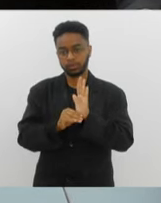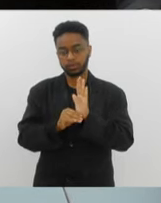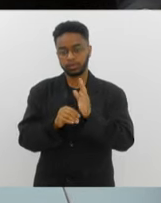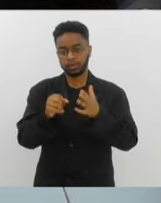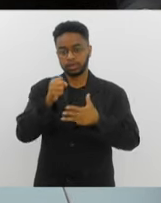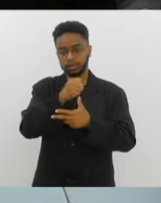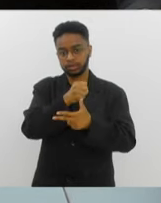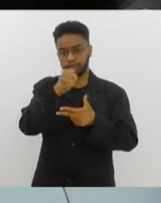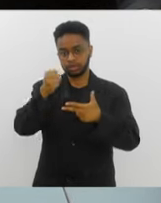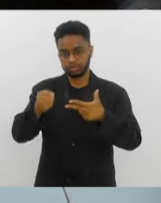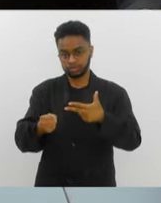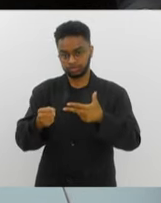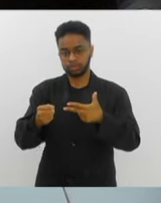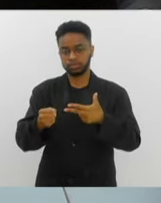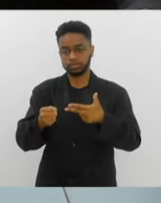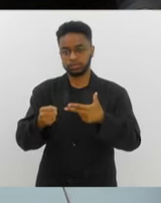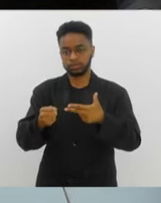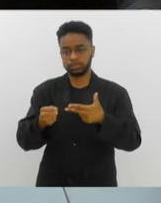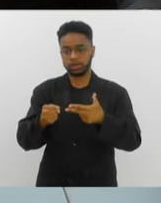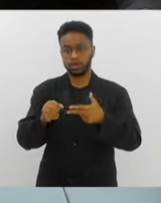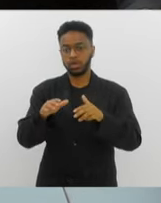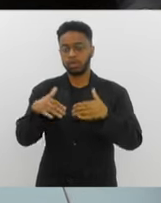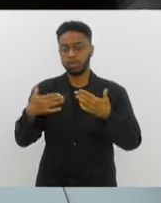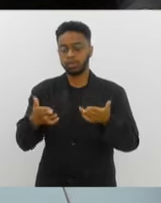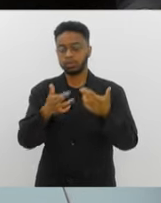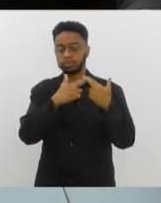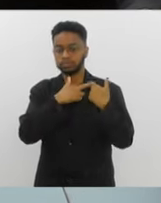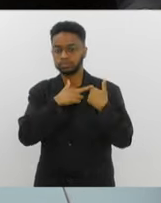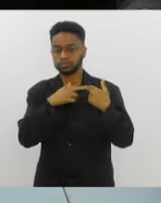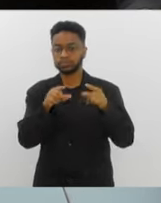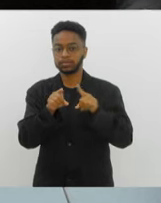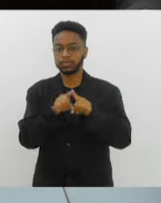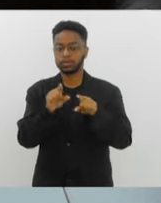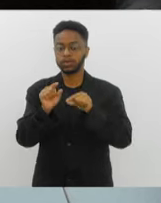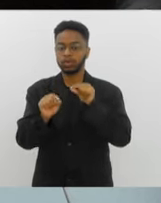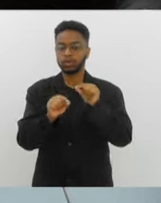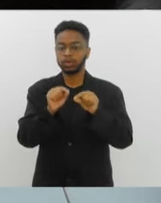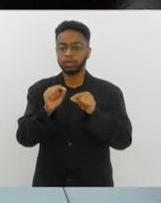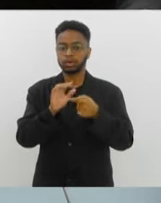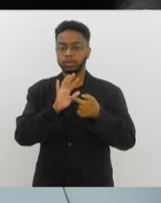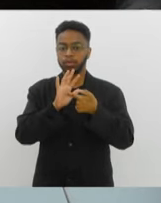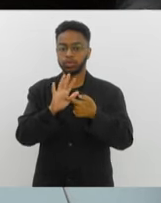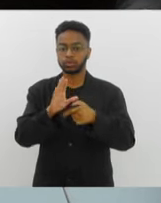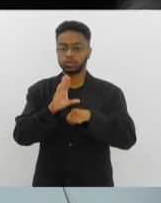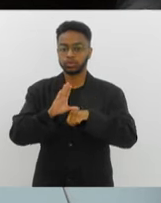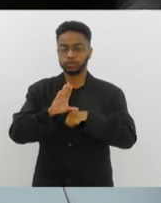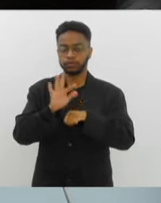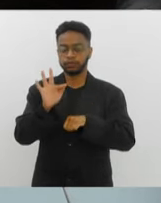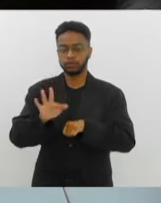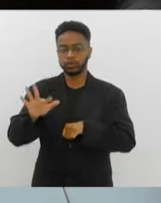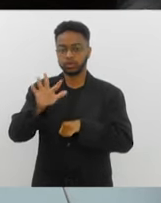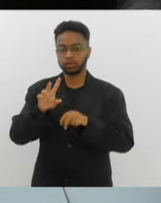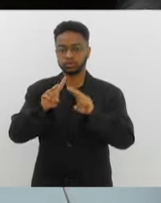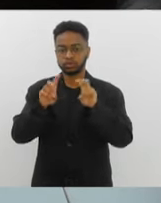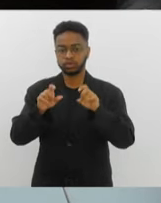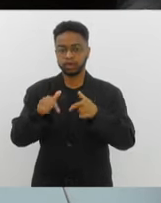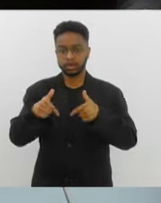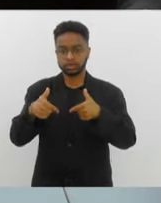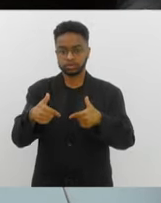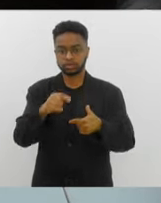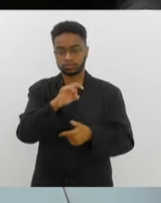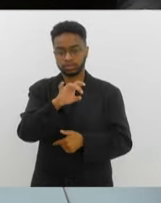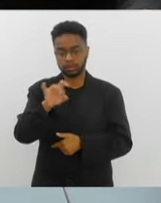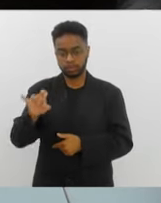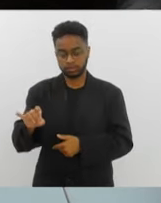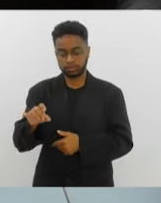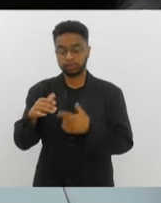poderes da República, suas competências e o que determina a Constituição Federal sobre a sua atuação independente e harmônica. Então,